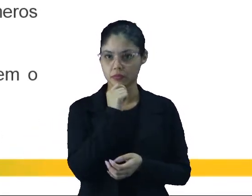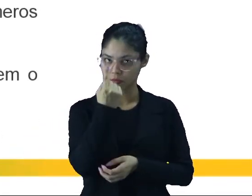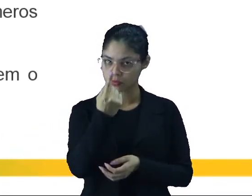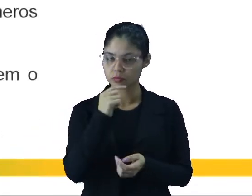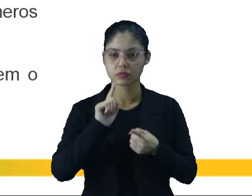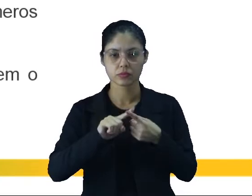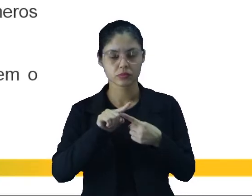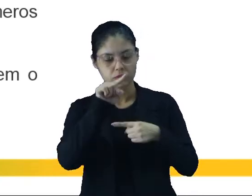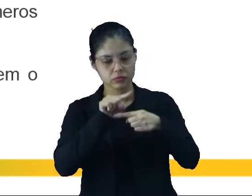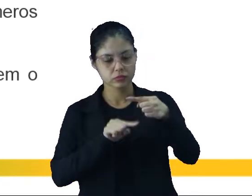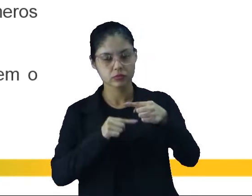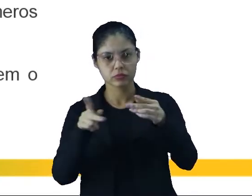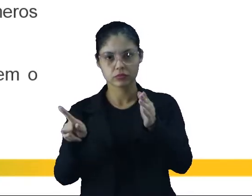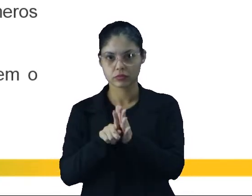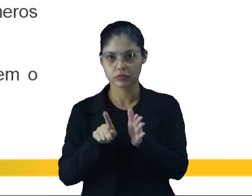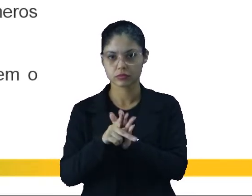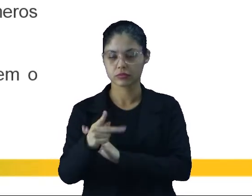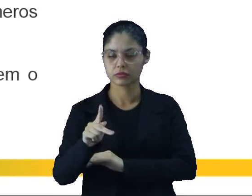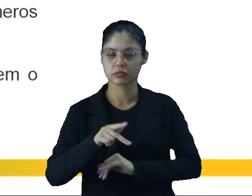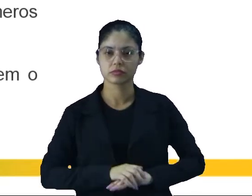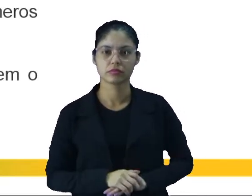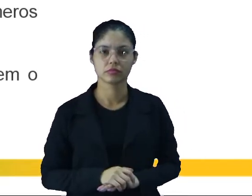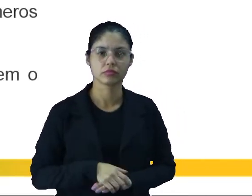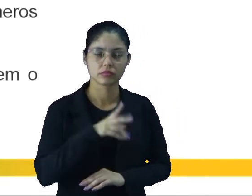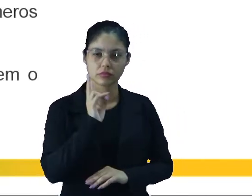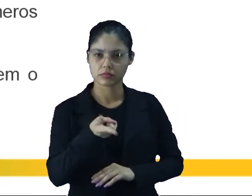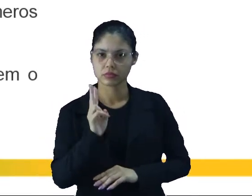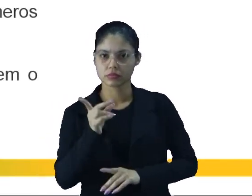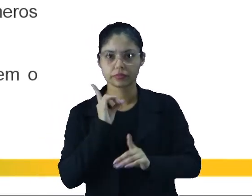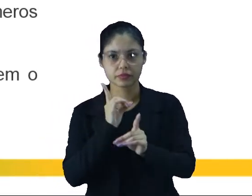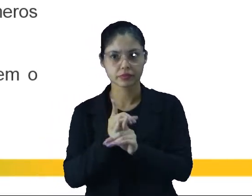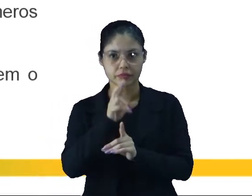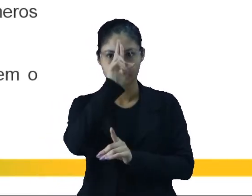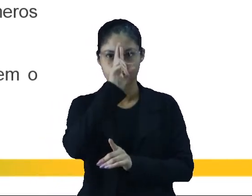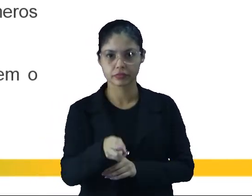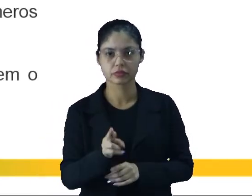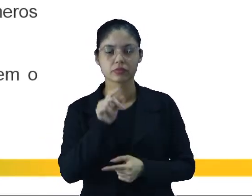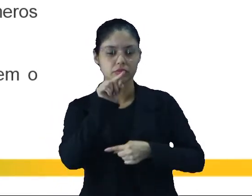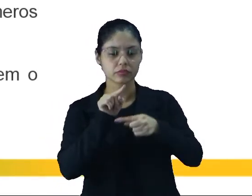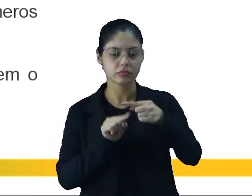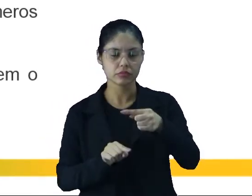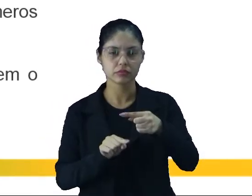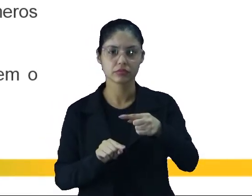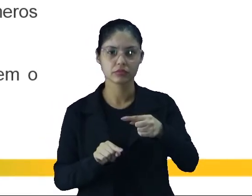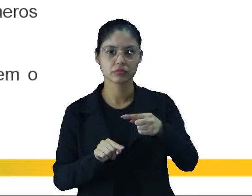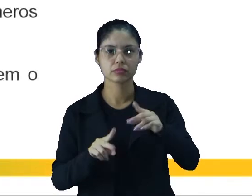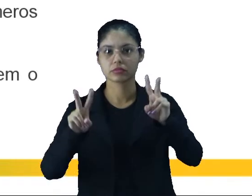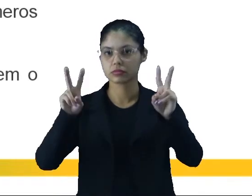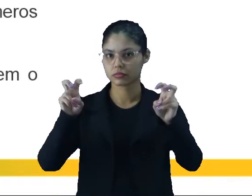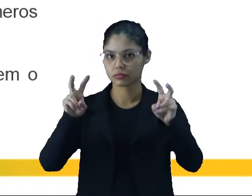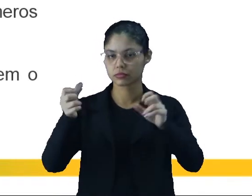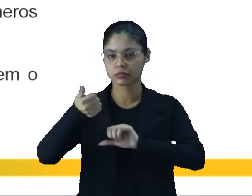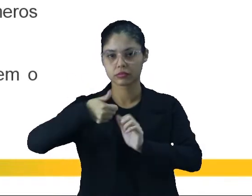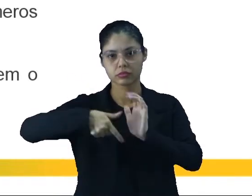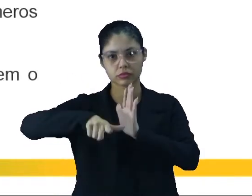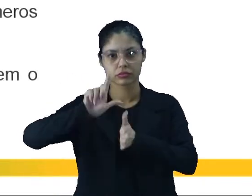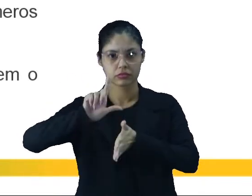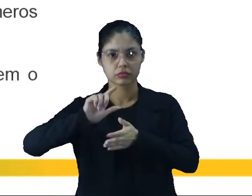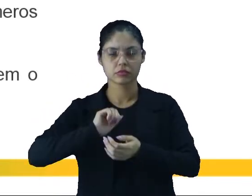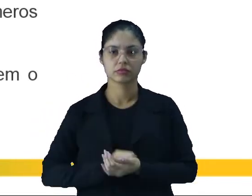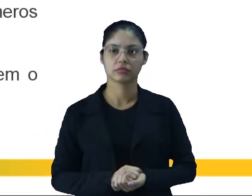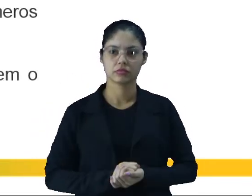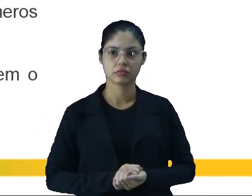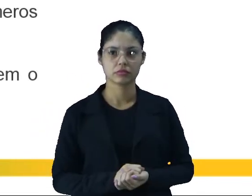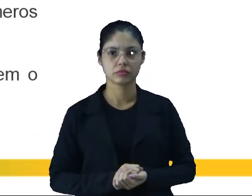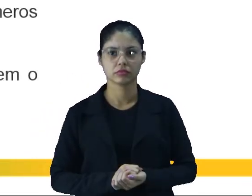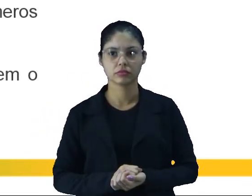1, porque eu vou dividir um número por ele mesmo, tá? Sempre para encontrar razão, divide o termo posterior pelo anterior. Beleza, pessoal?